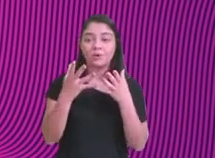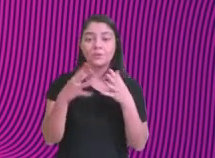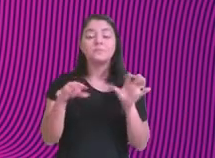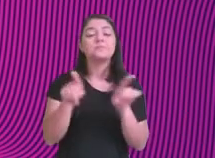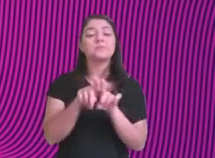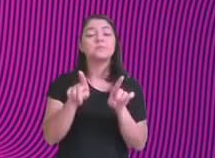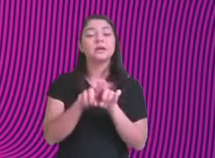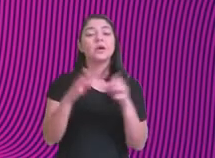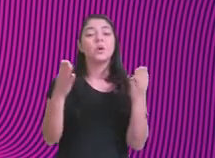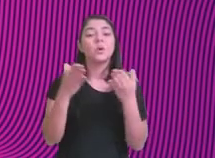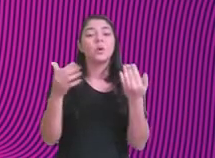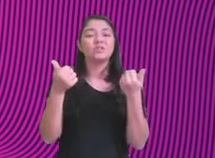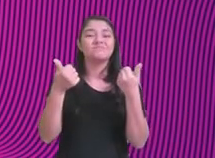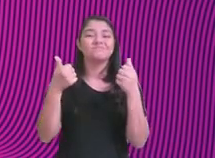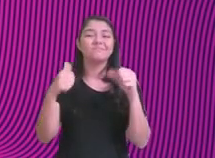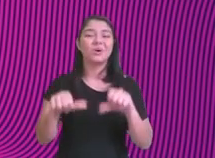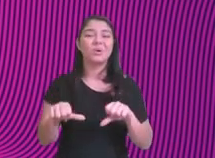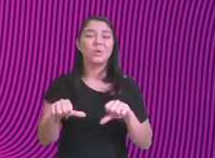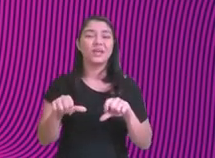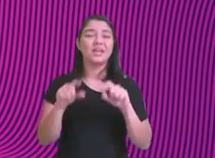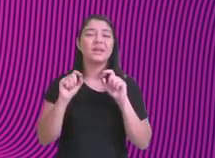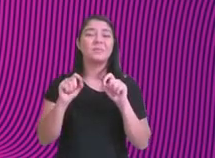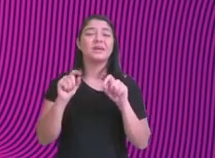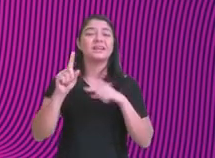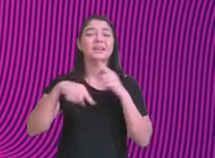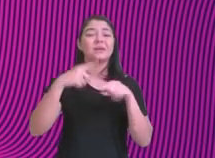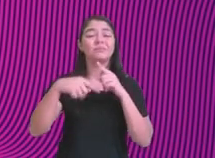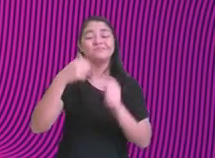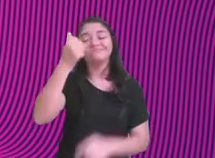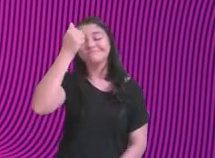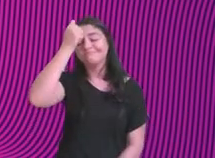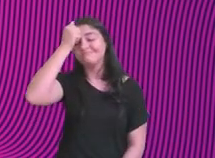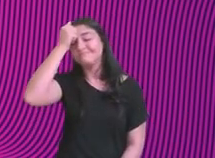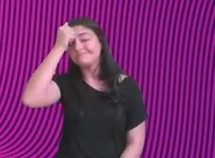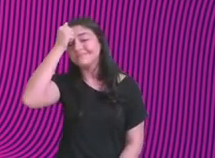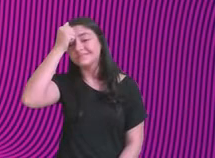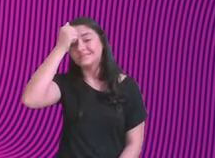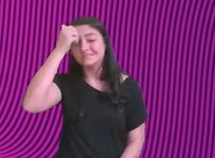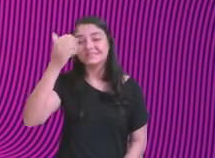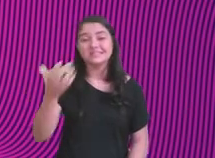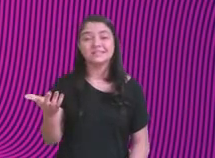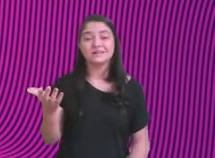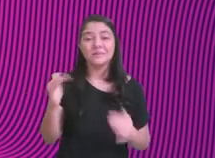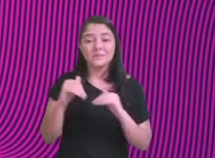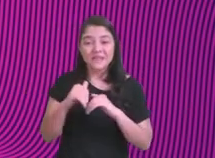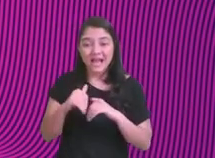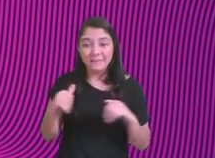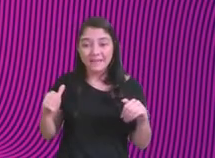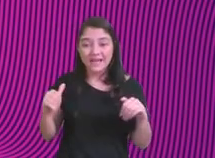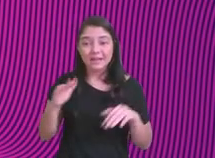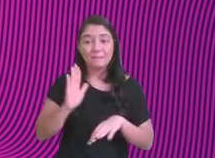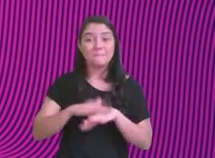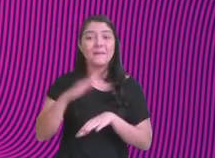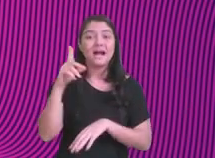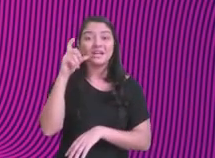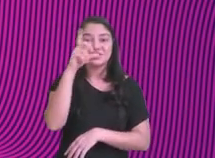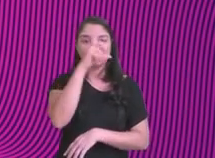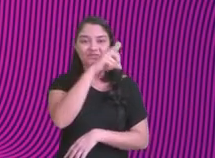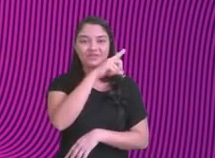muito ruim. Você acaba se arrependendo porque você vê que aberta é ainda mais difícil do que quando você estava